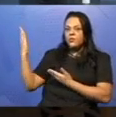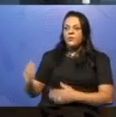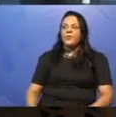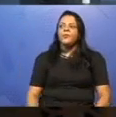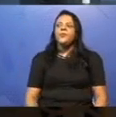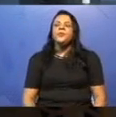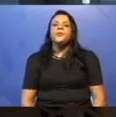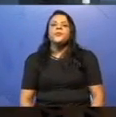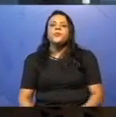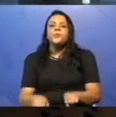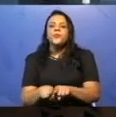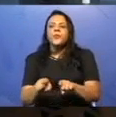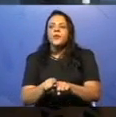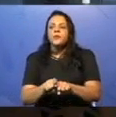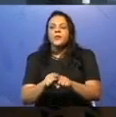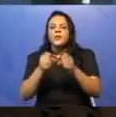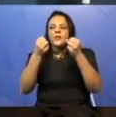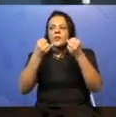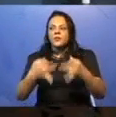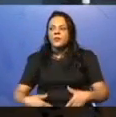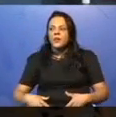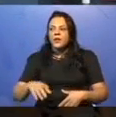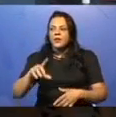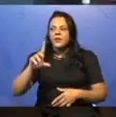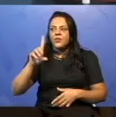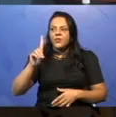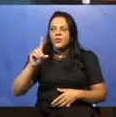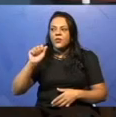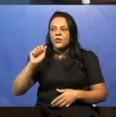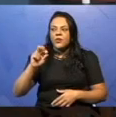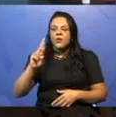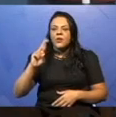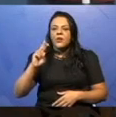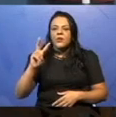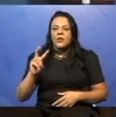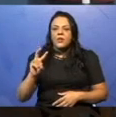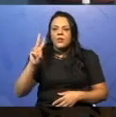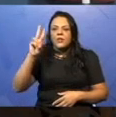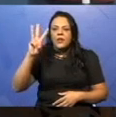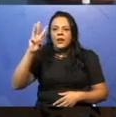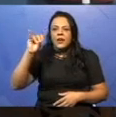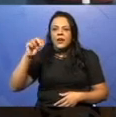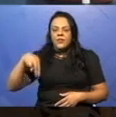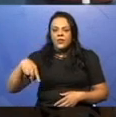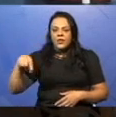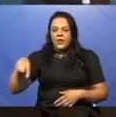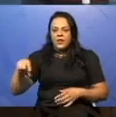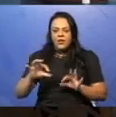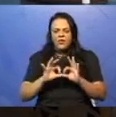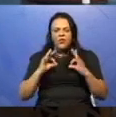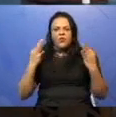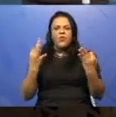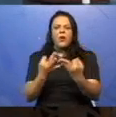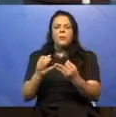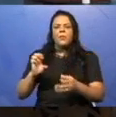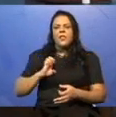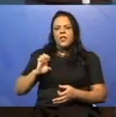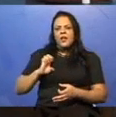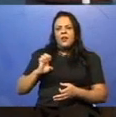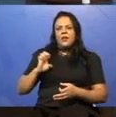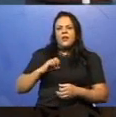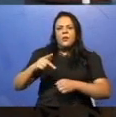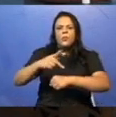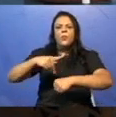Bom, falar um pouco sobre Darwin. Darwin é de família rica na Inglaterra. Naquela época, a